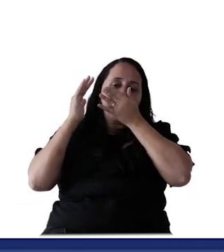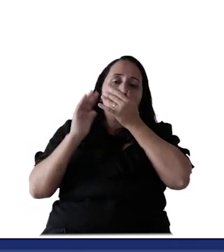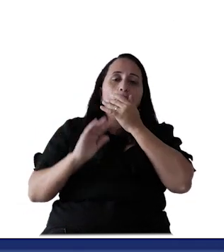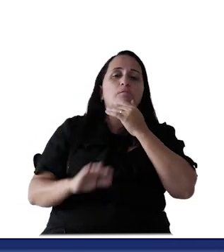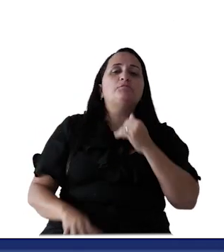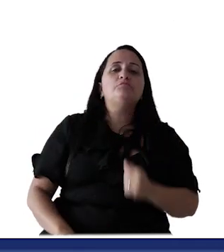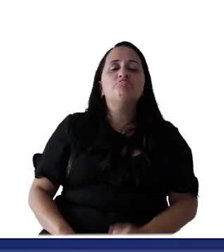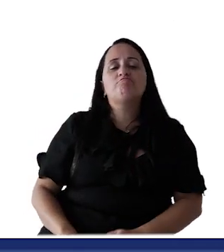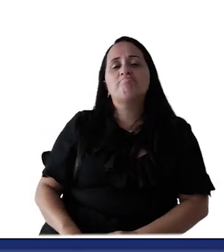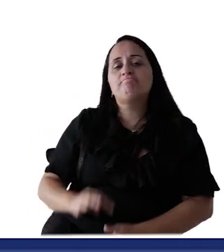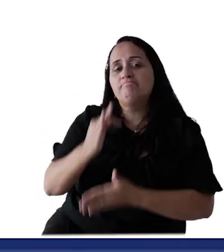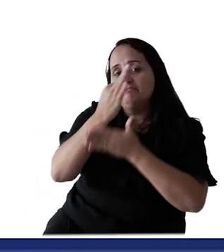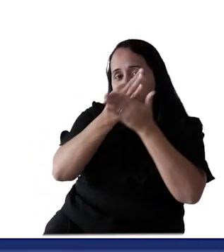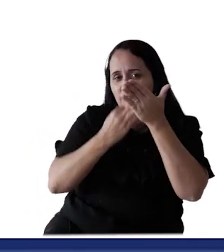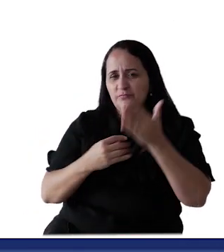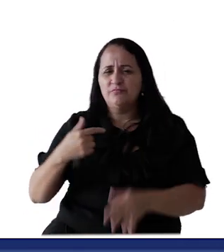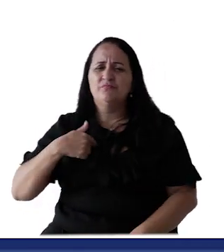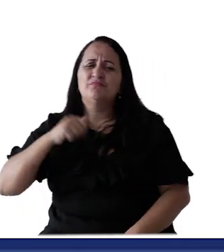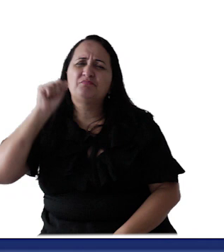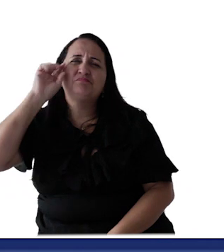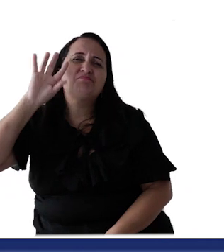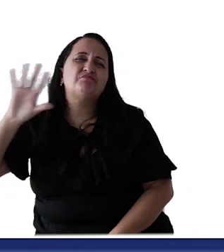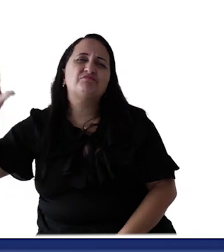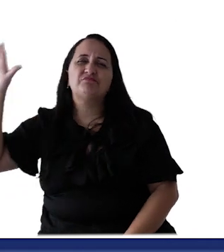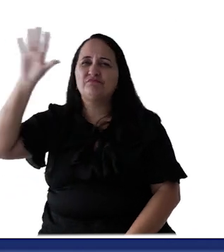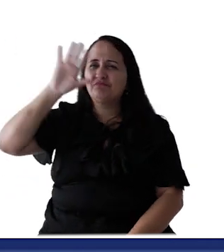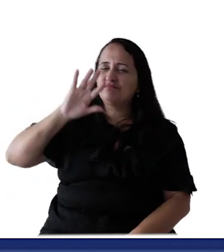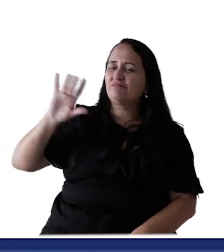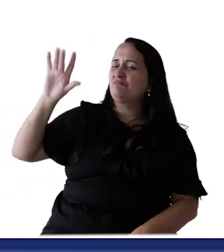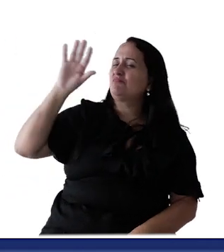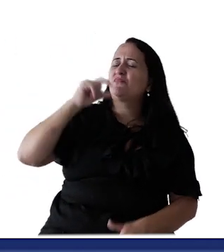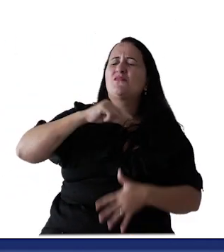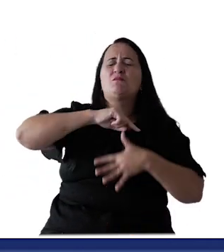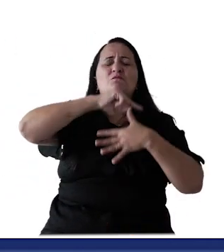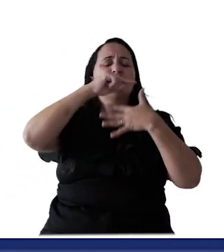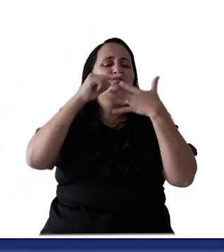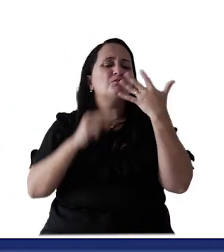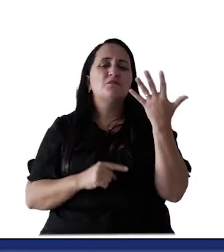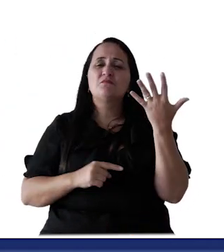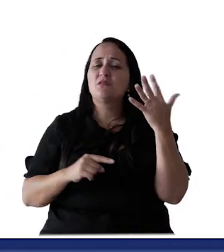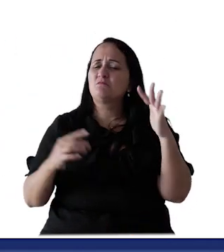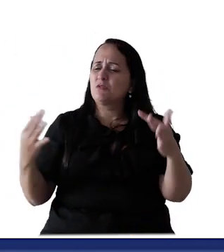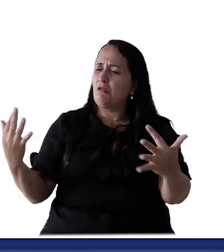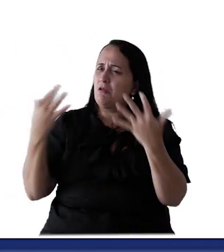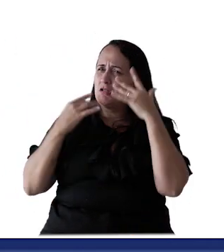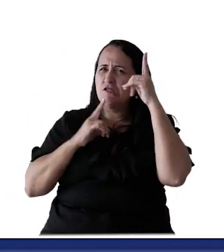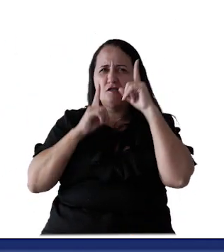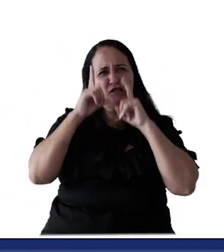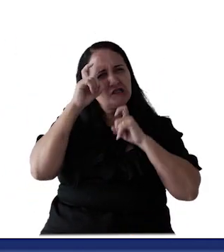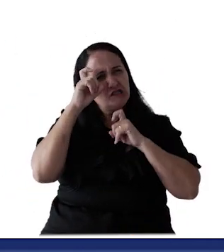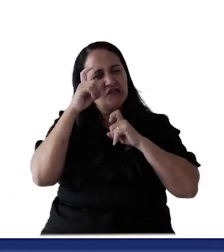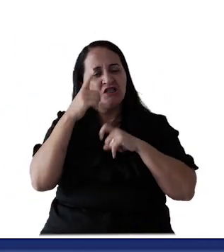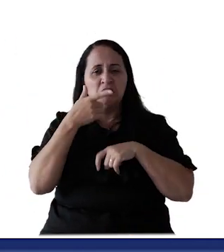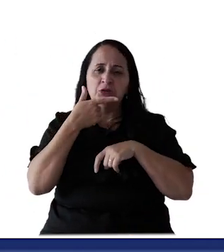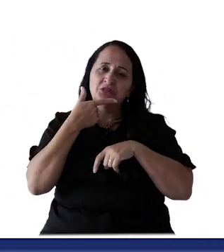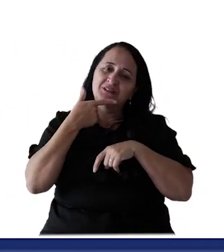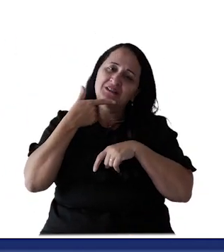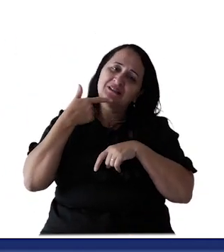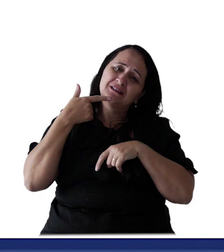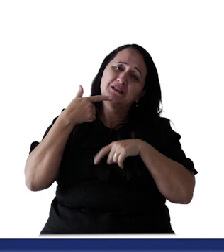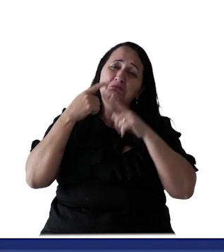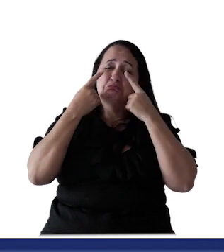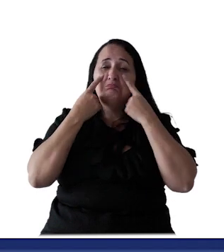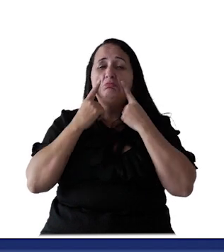sua atenção. Já fiz mais de 500 caretas diferentes para que você me notasse. Já chorei rios de